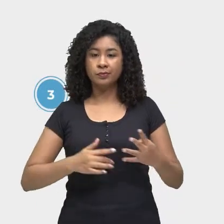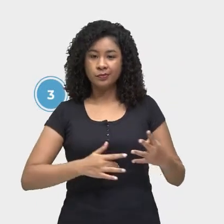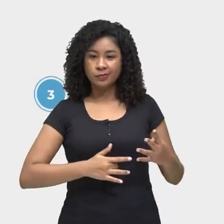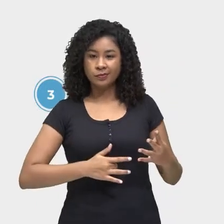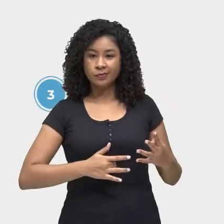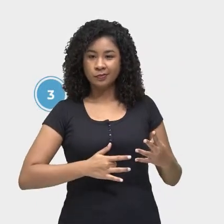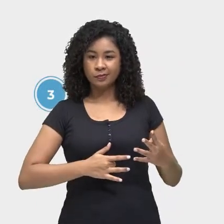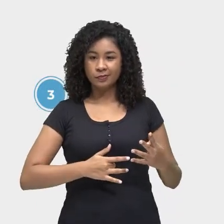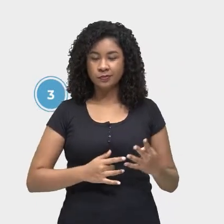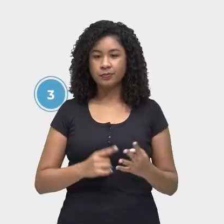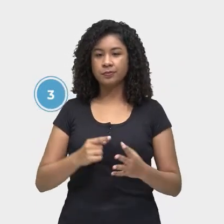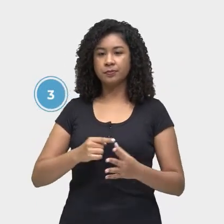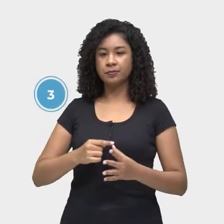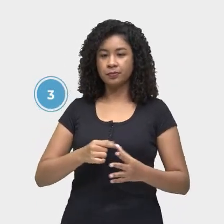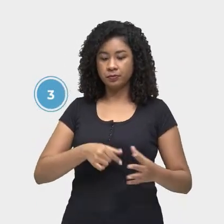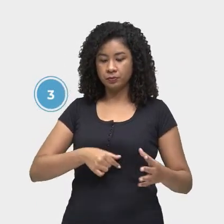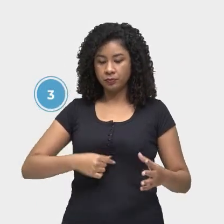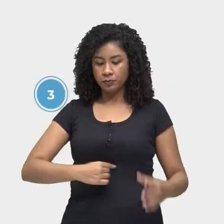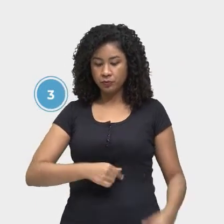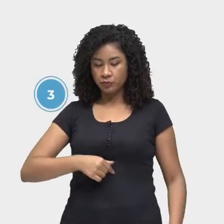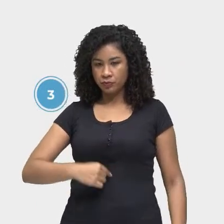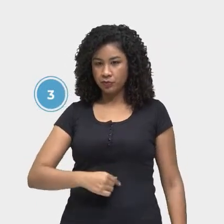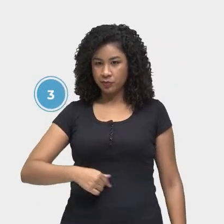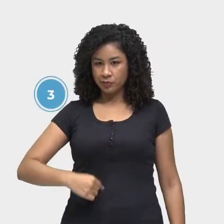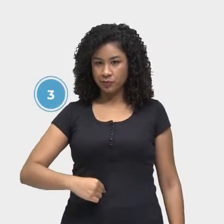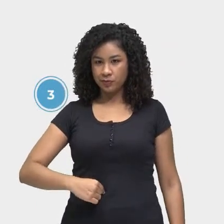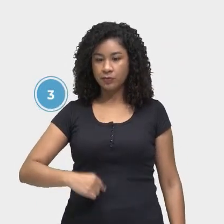delgado e intestino grosso.